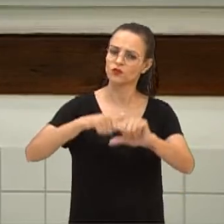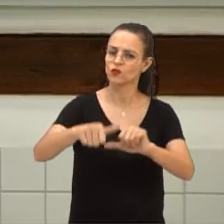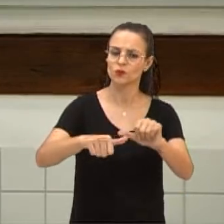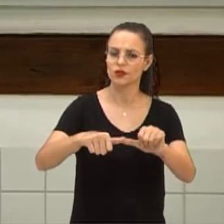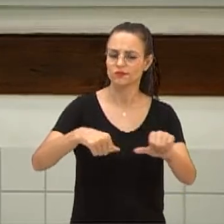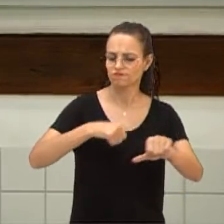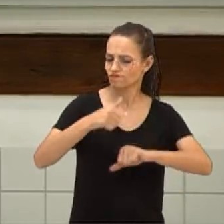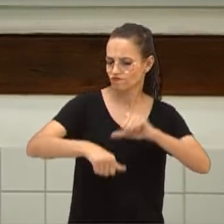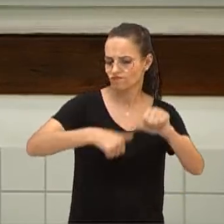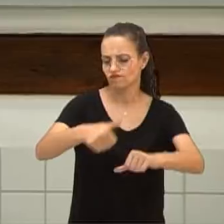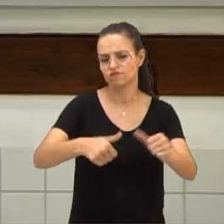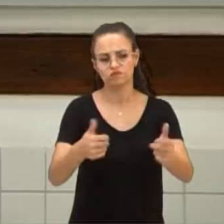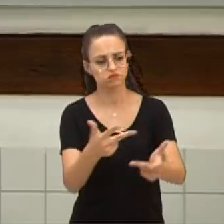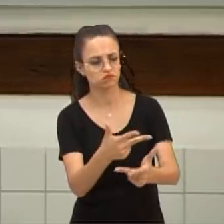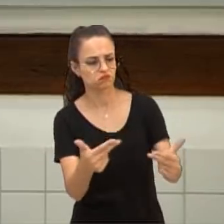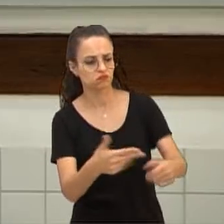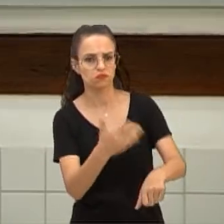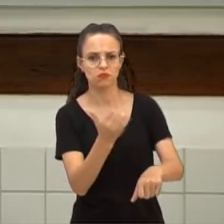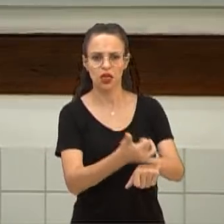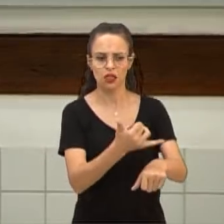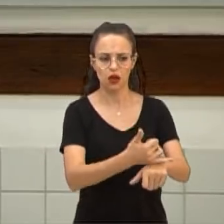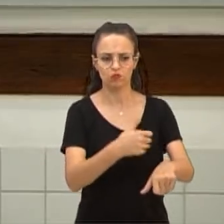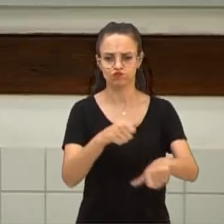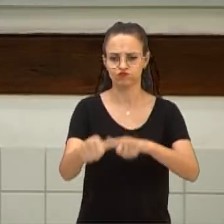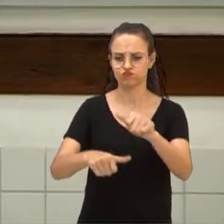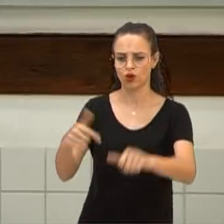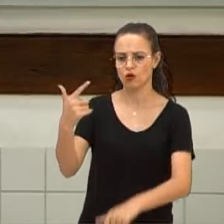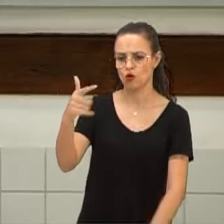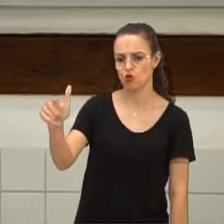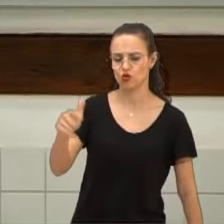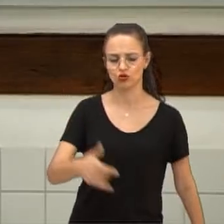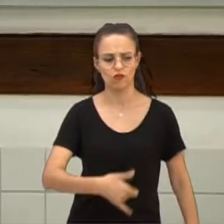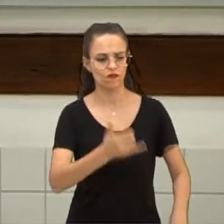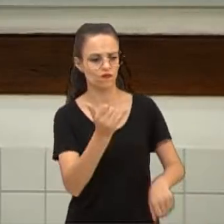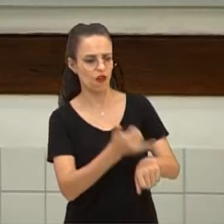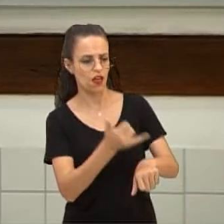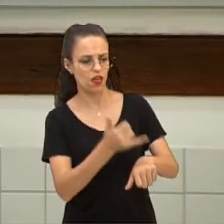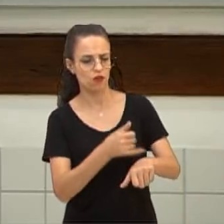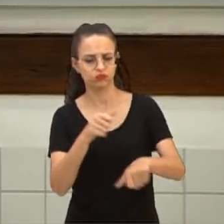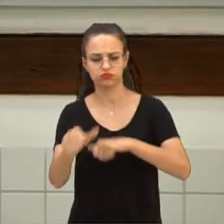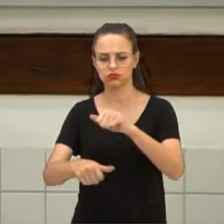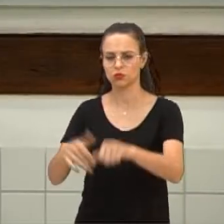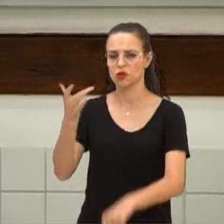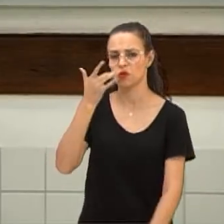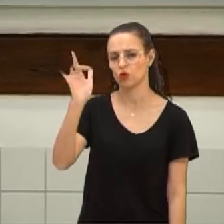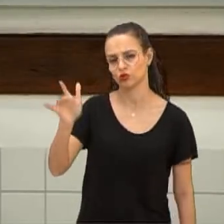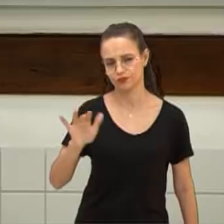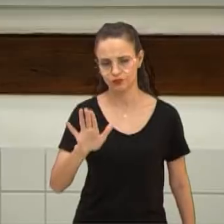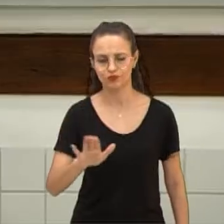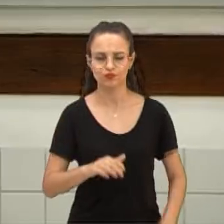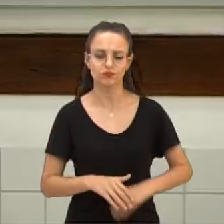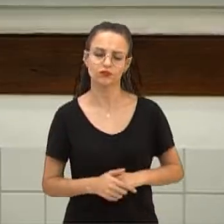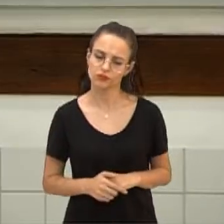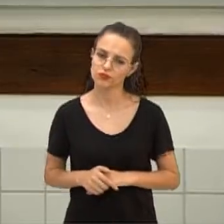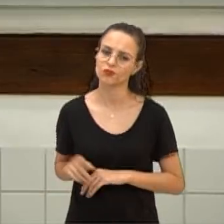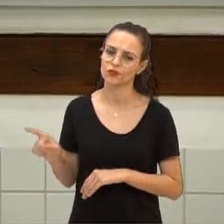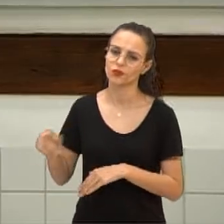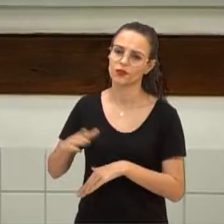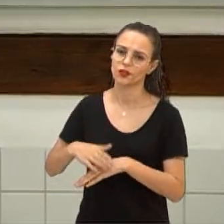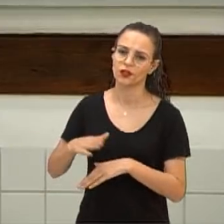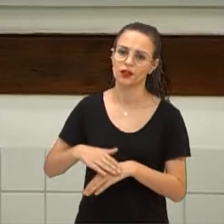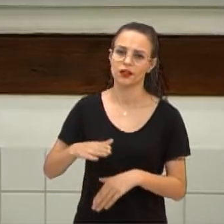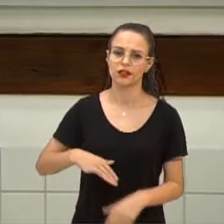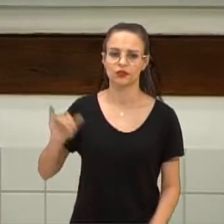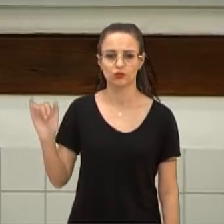acreditavam em transformar um determinado metal em outro, transformar ferro em ouro, por exemplo, transmutação. Então o Lamarck pegou essa